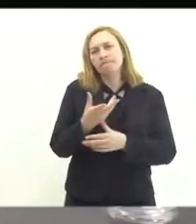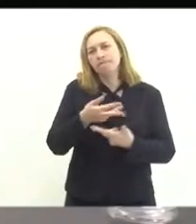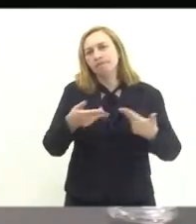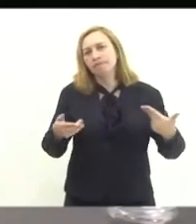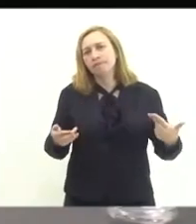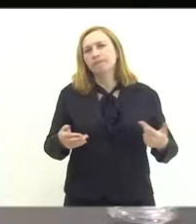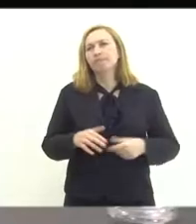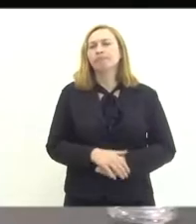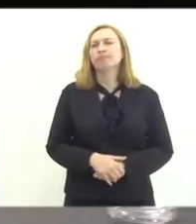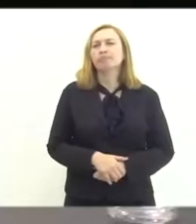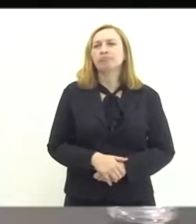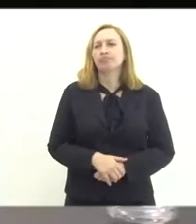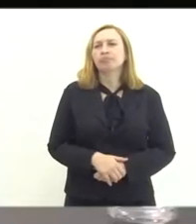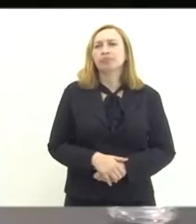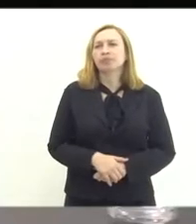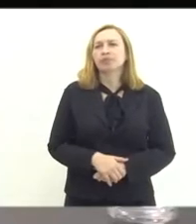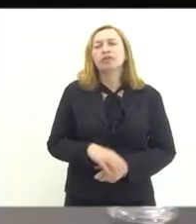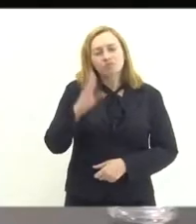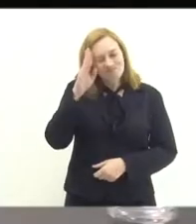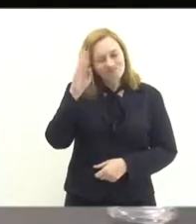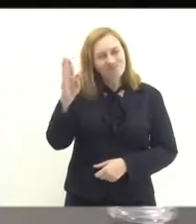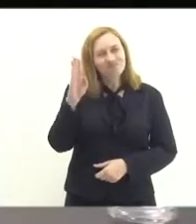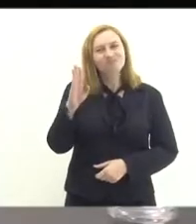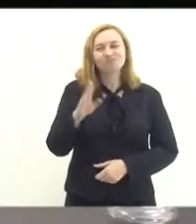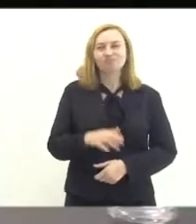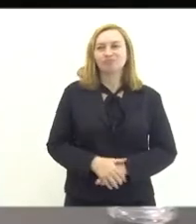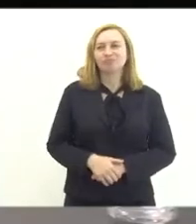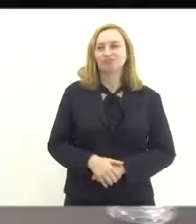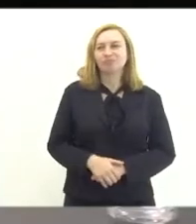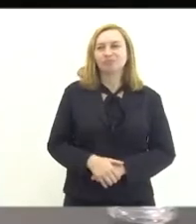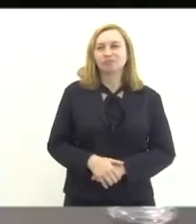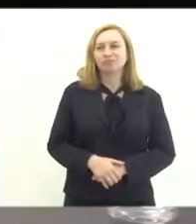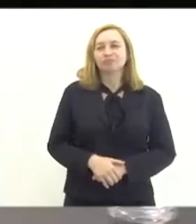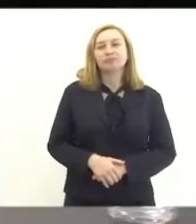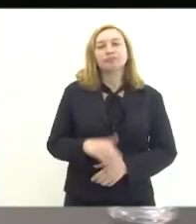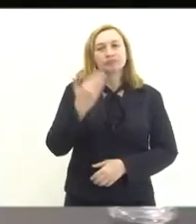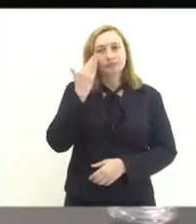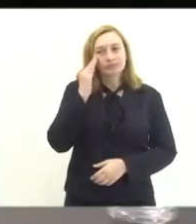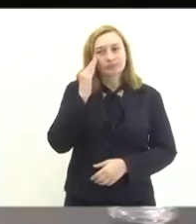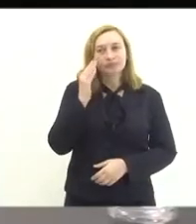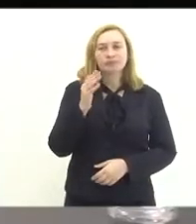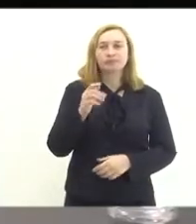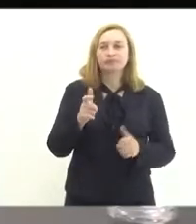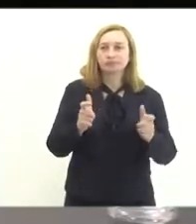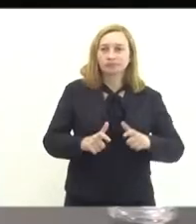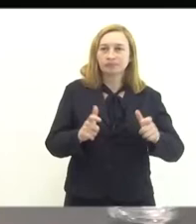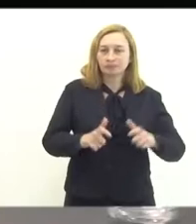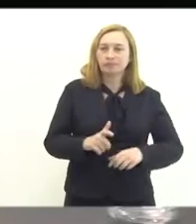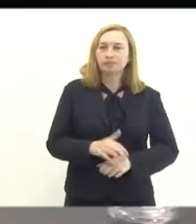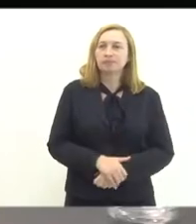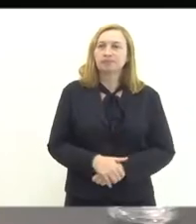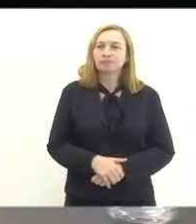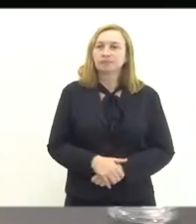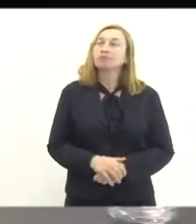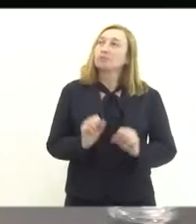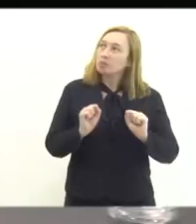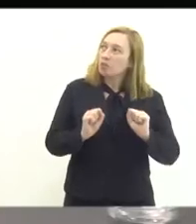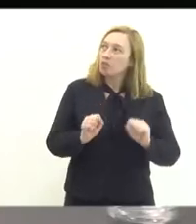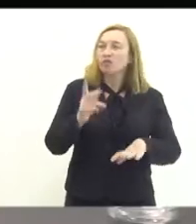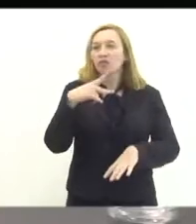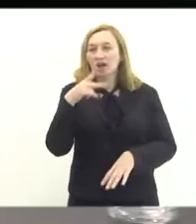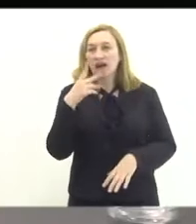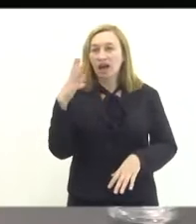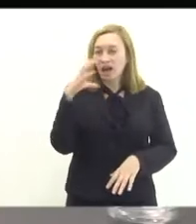bastante coisa mas principalmente por conta desse entendimento intersetorial e a gente pode